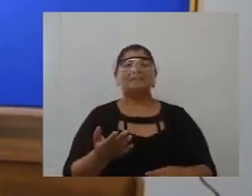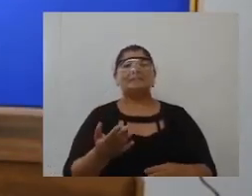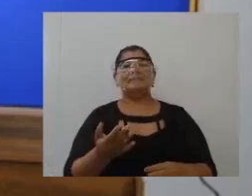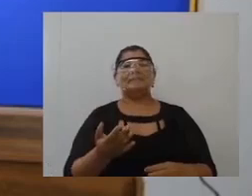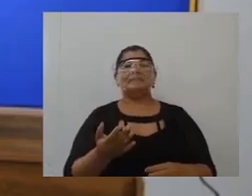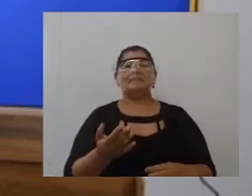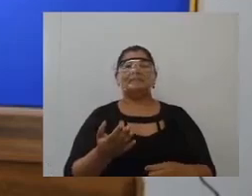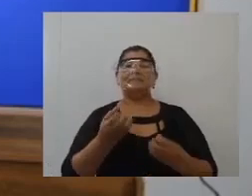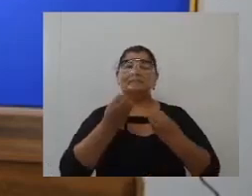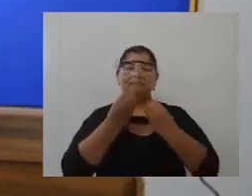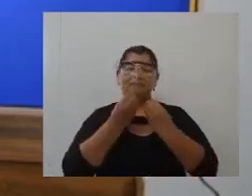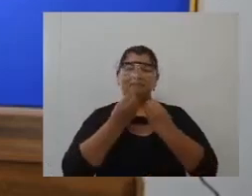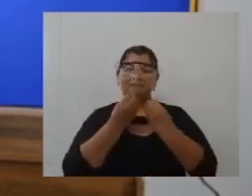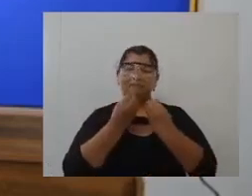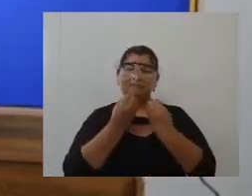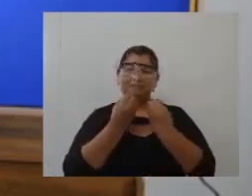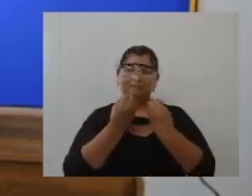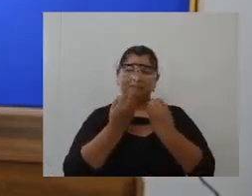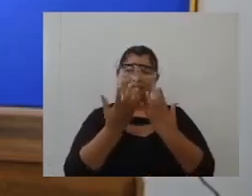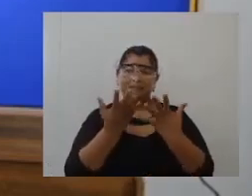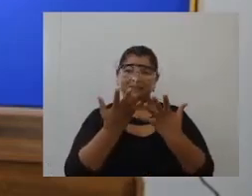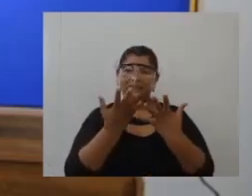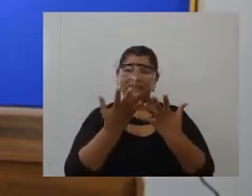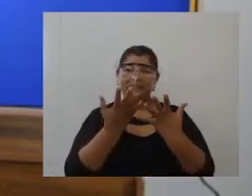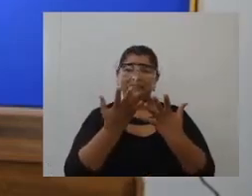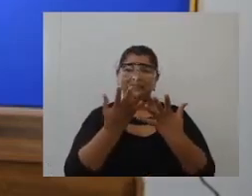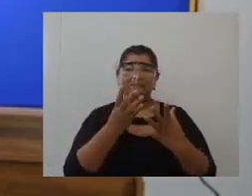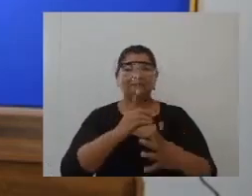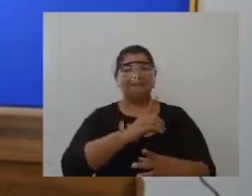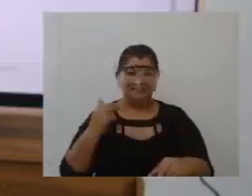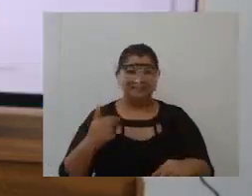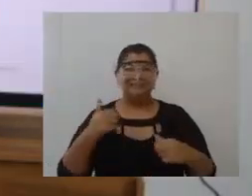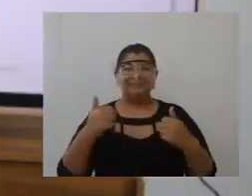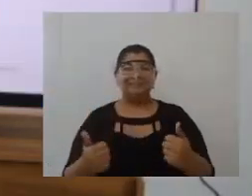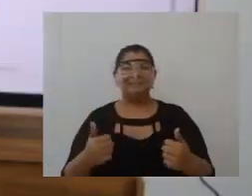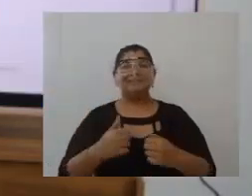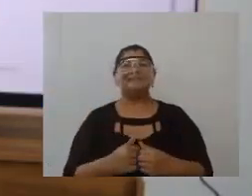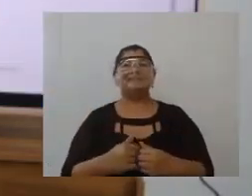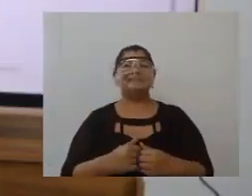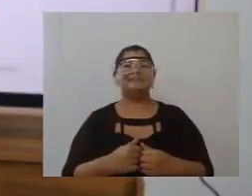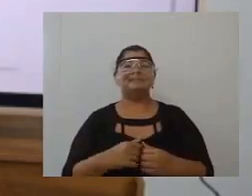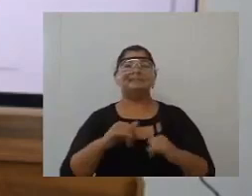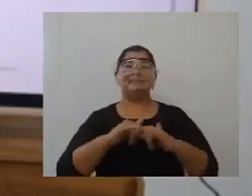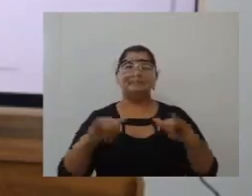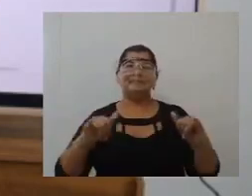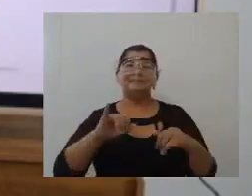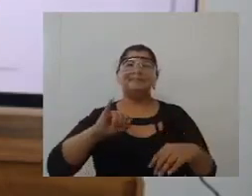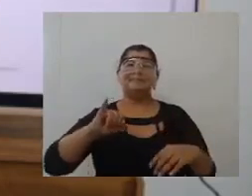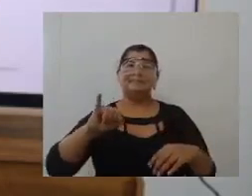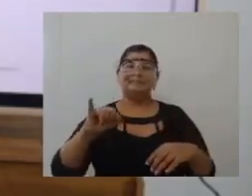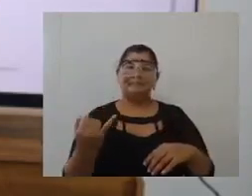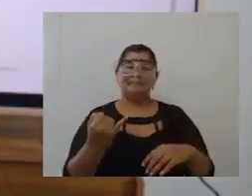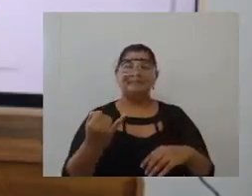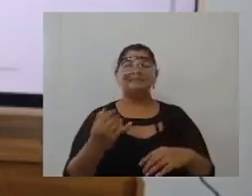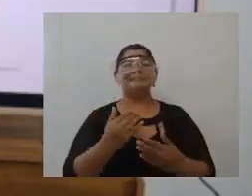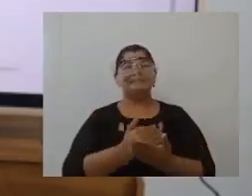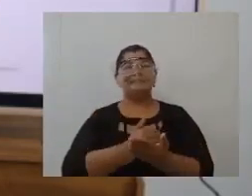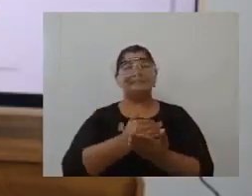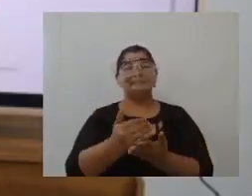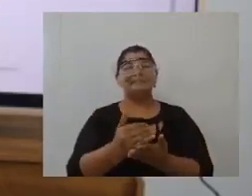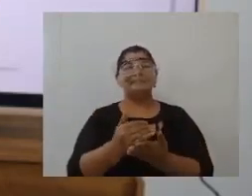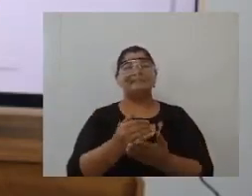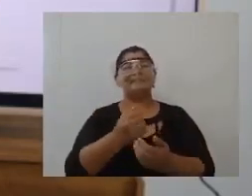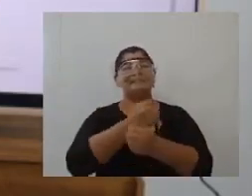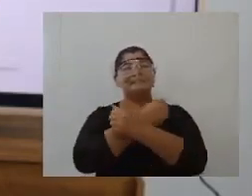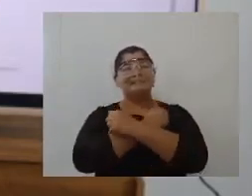de desejar aqui uma tarde de quinta-feira maravilhosa para vocês. Bem, eu queria aproveitar logo nesse início e